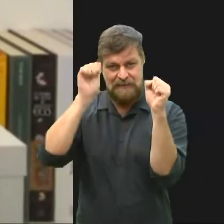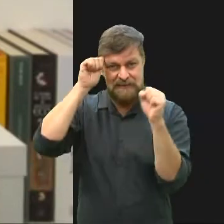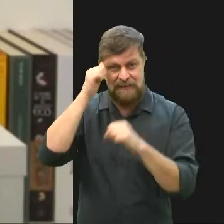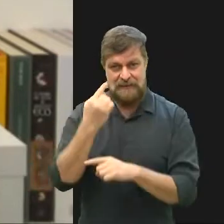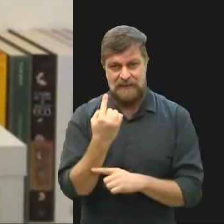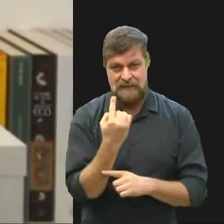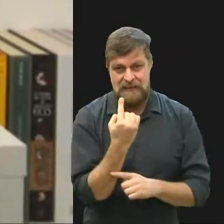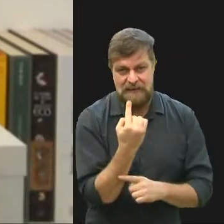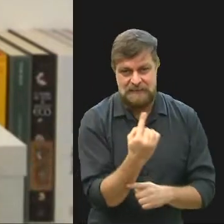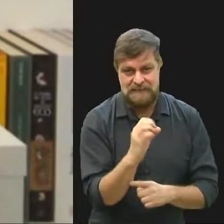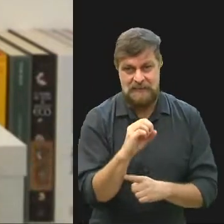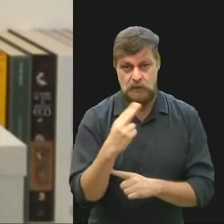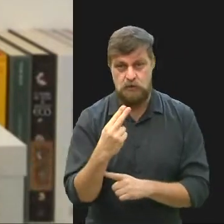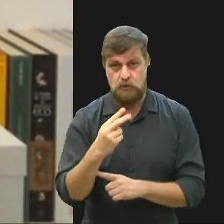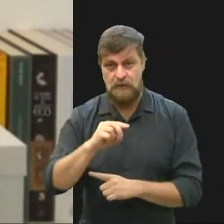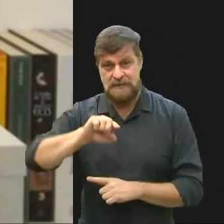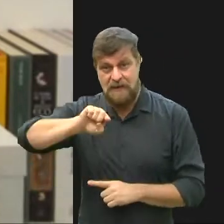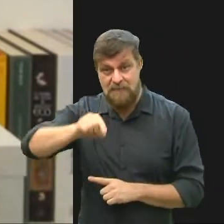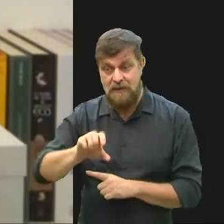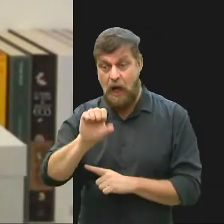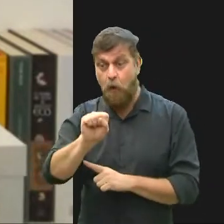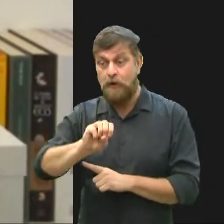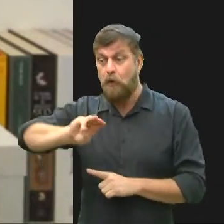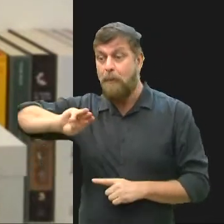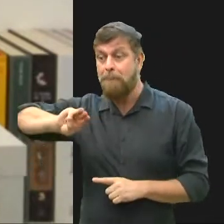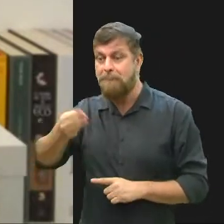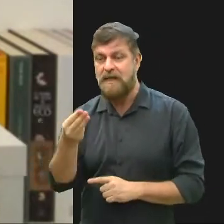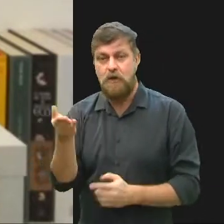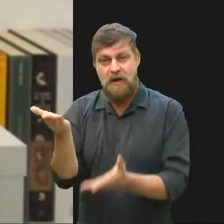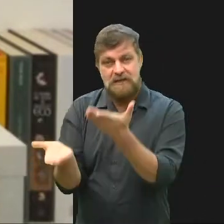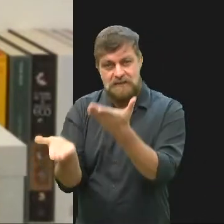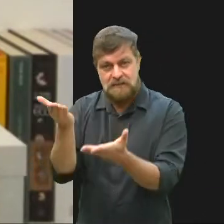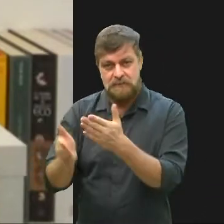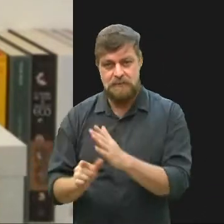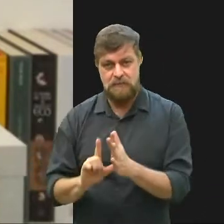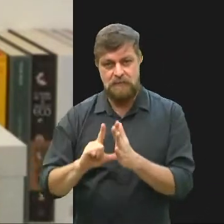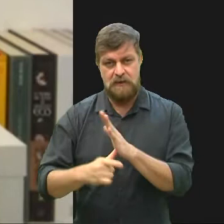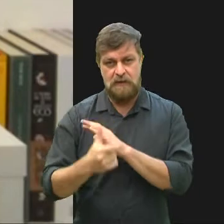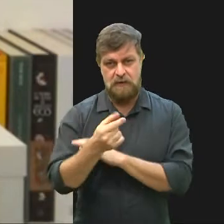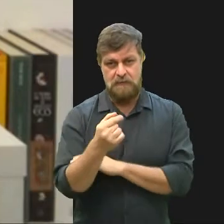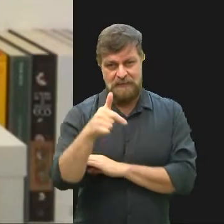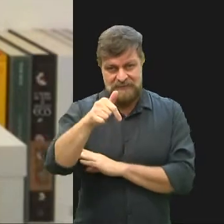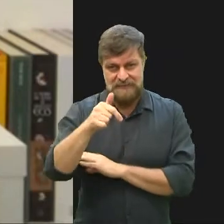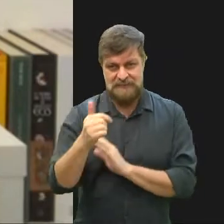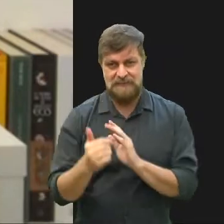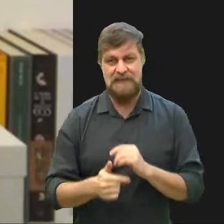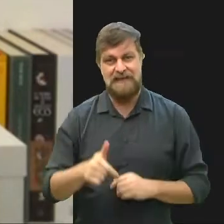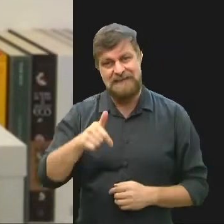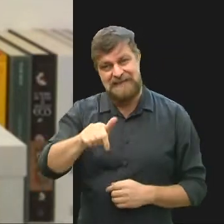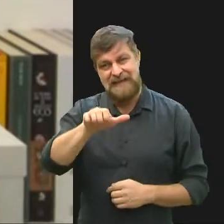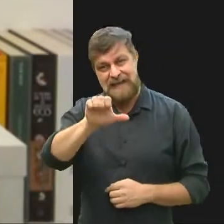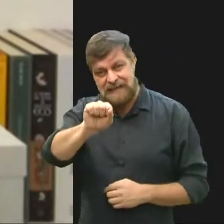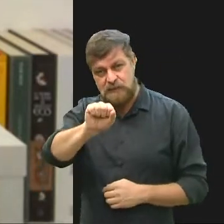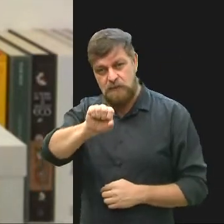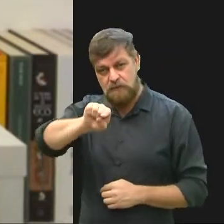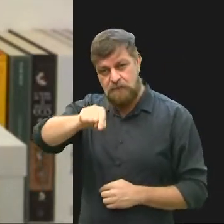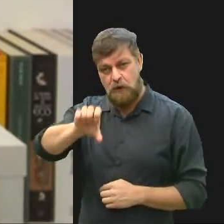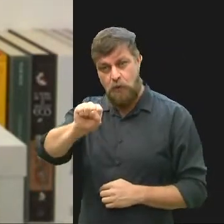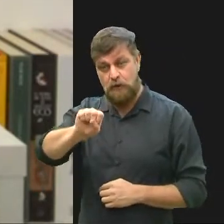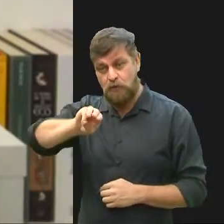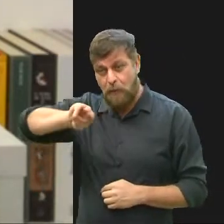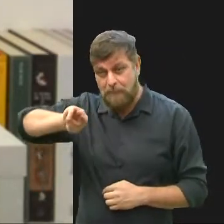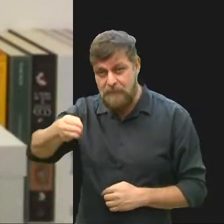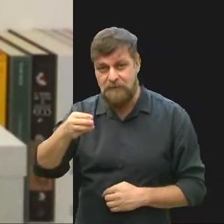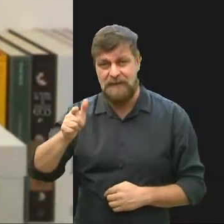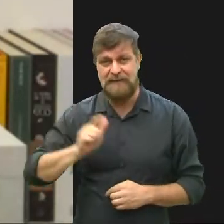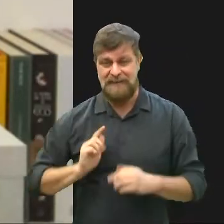de 102,8 milhões de toneladas. E em 2017 foi de 78,8 milhões de toneladas,